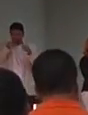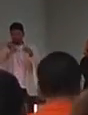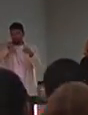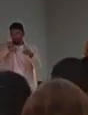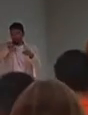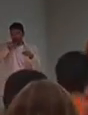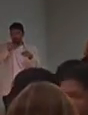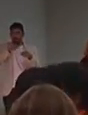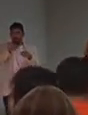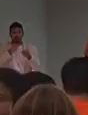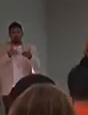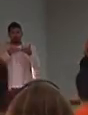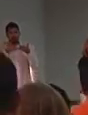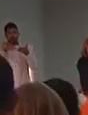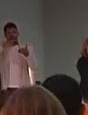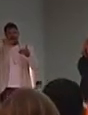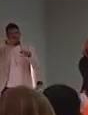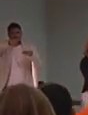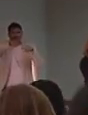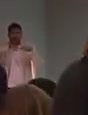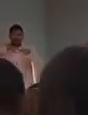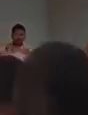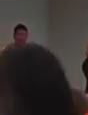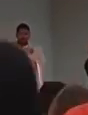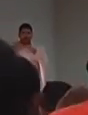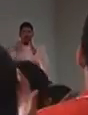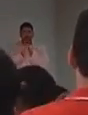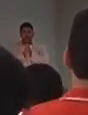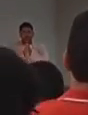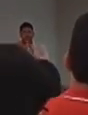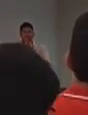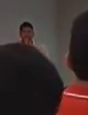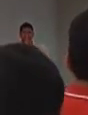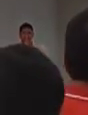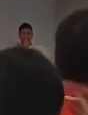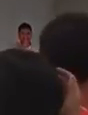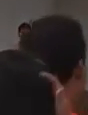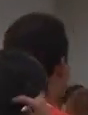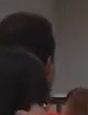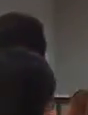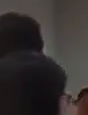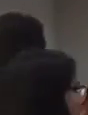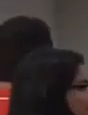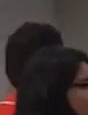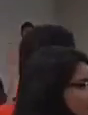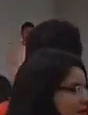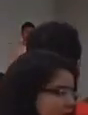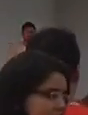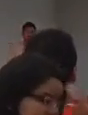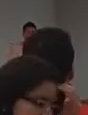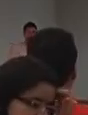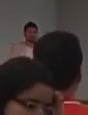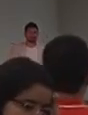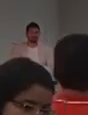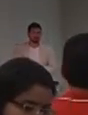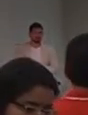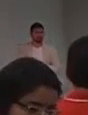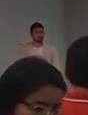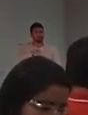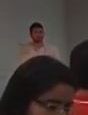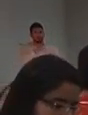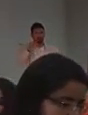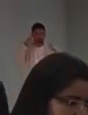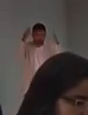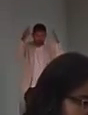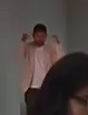Gostaria de pedir que sentem-se, façam silêncio para que o professor Albérico,